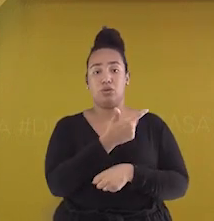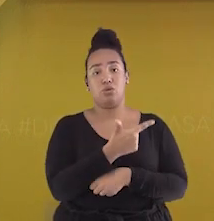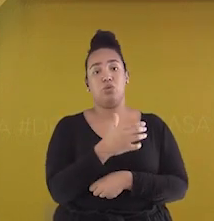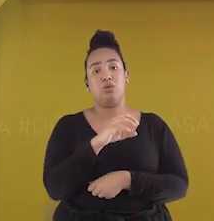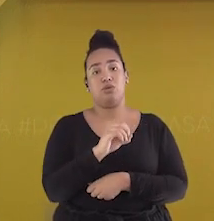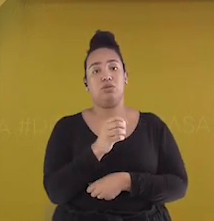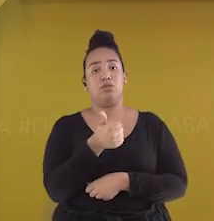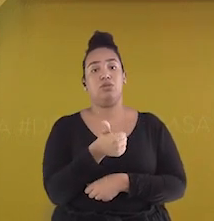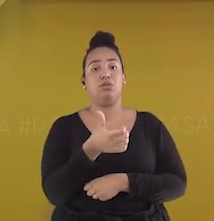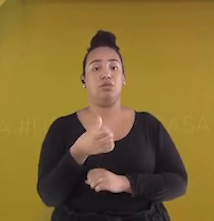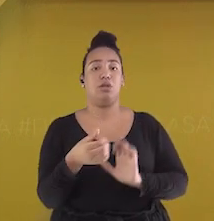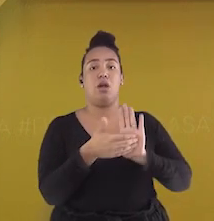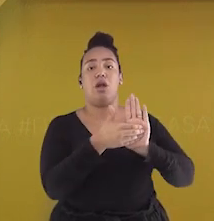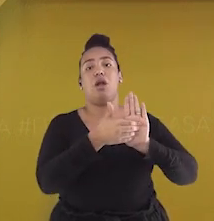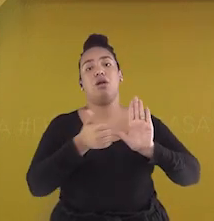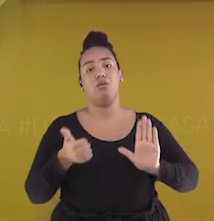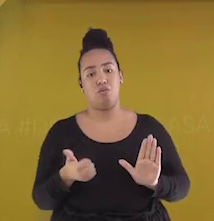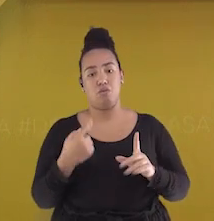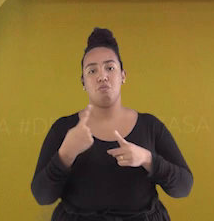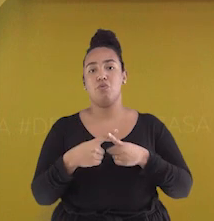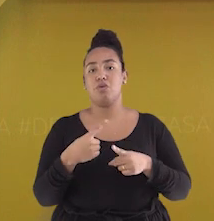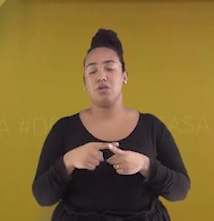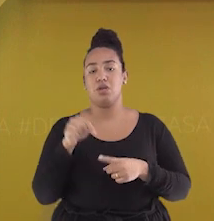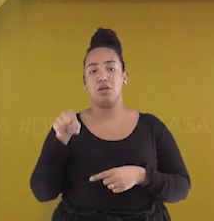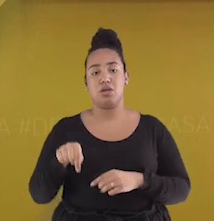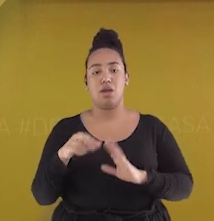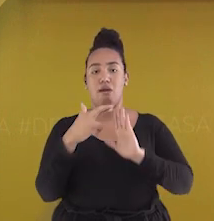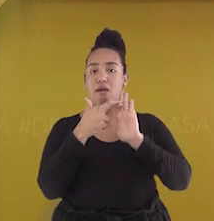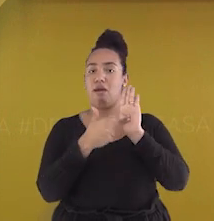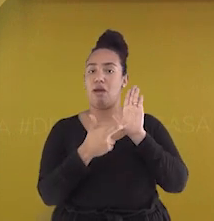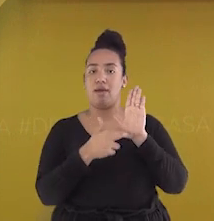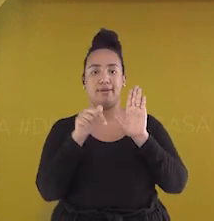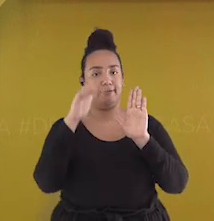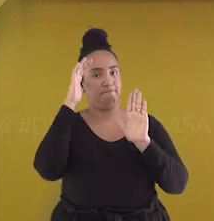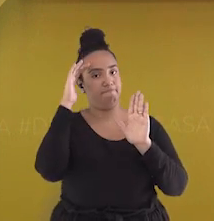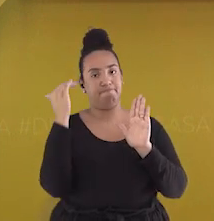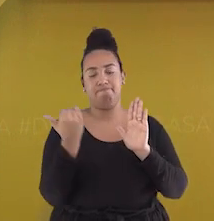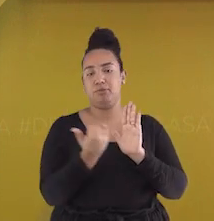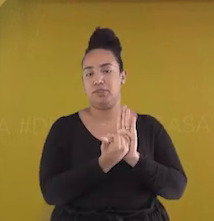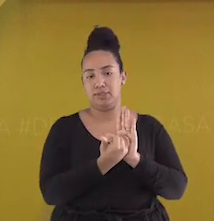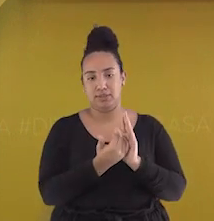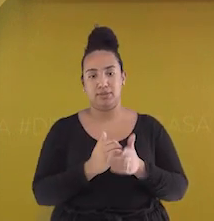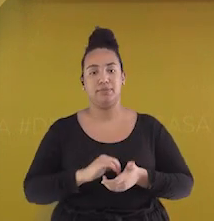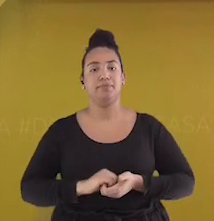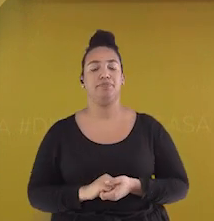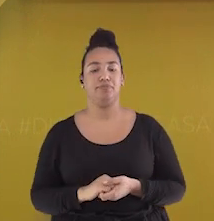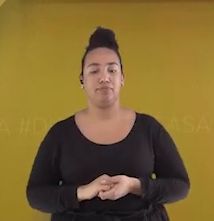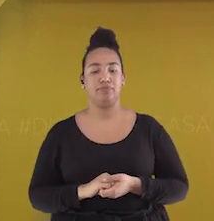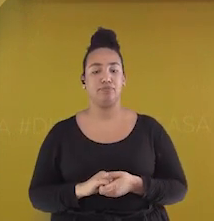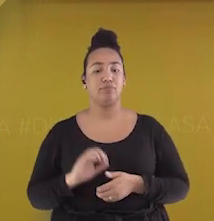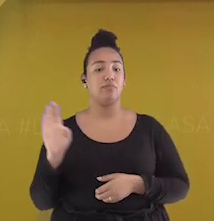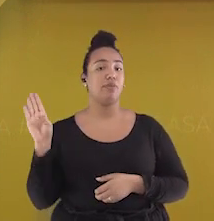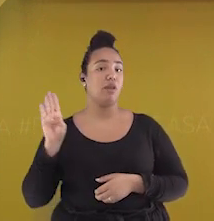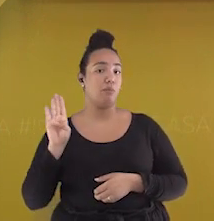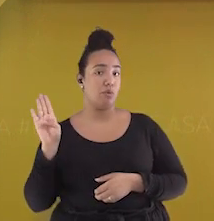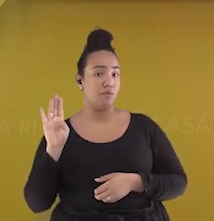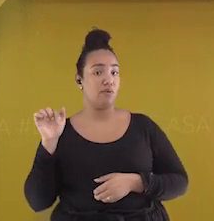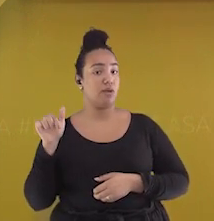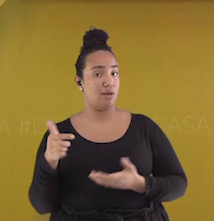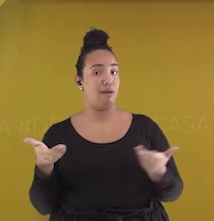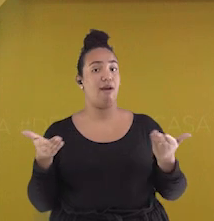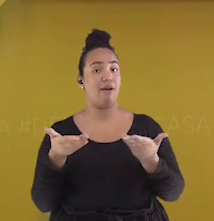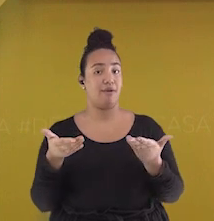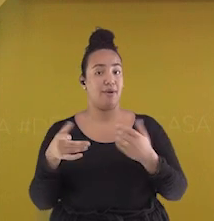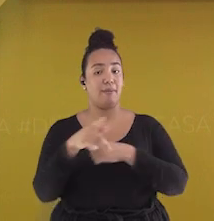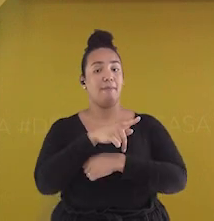2016, está suspensa por descumprir protocolos de adesão. A Bolívia entrou como